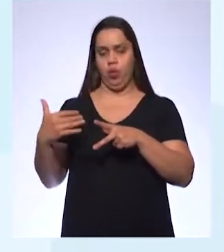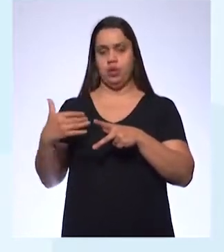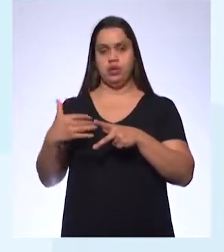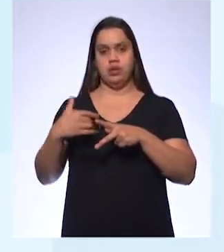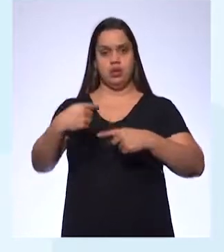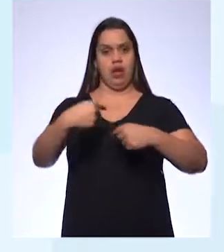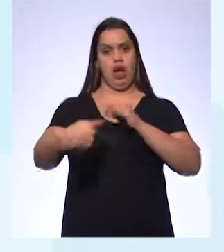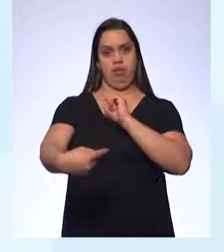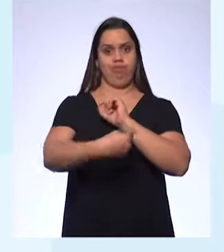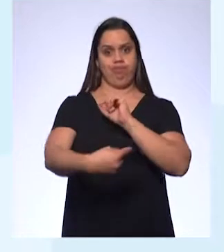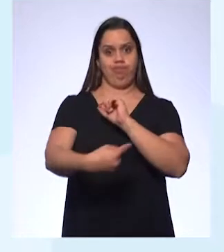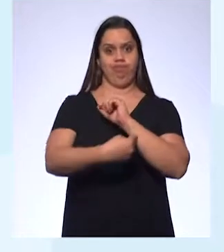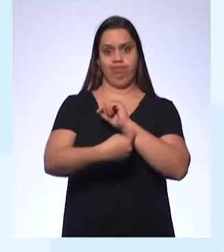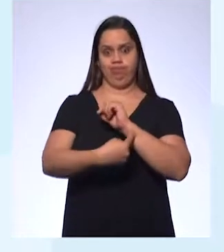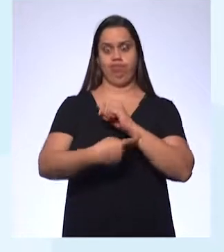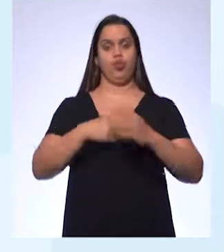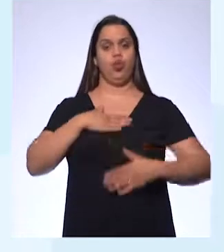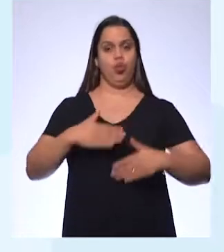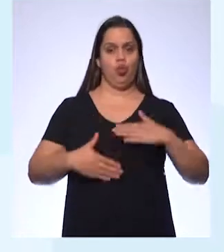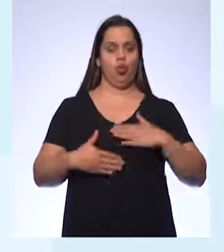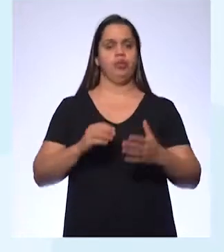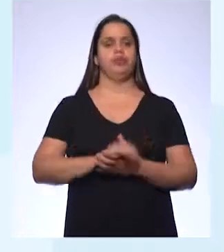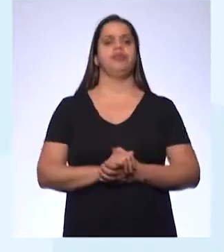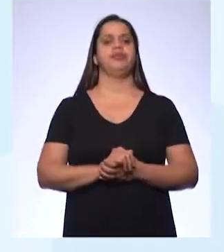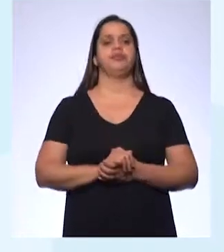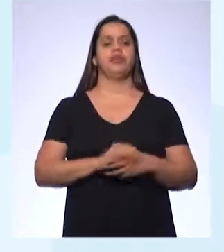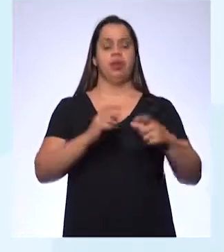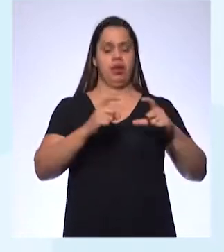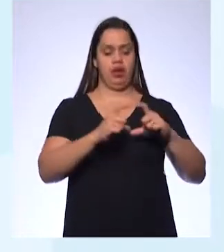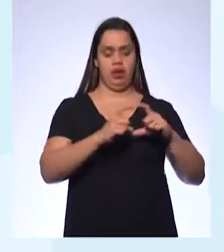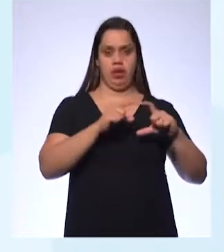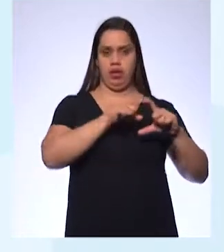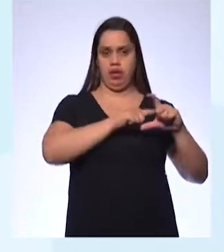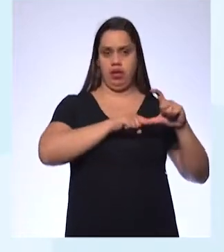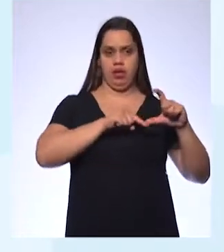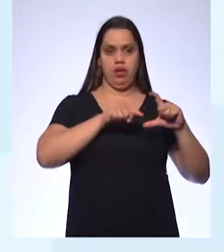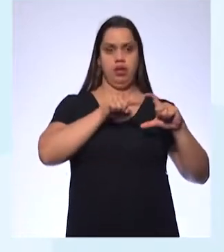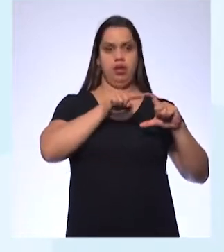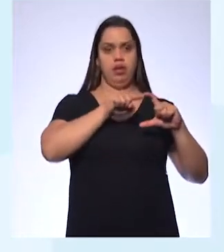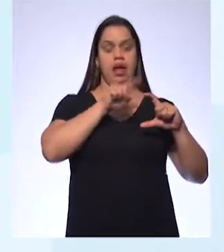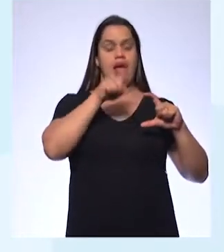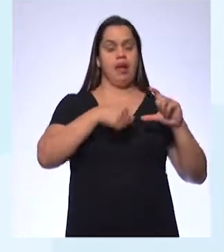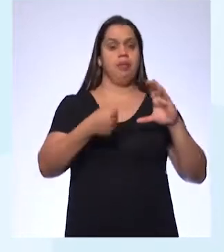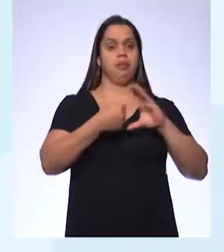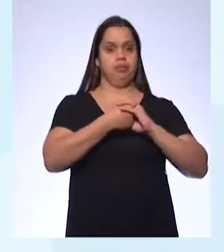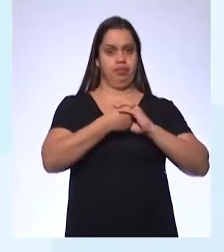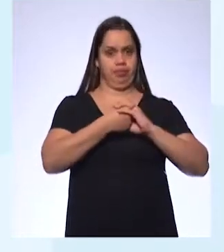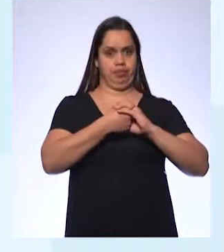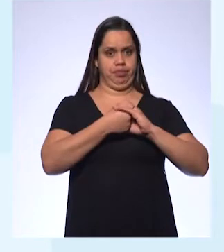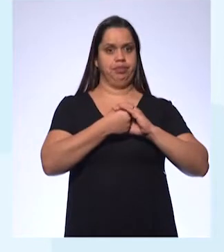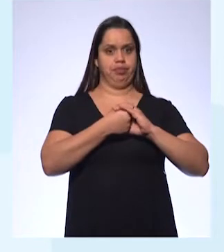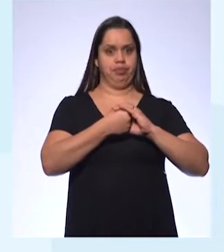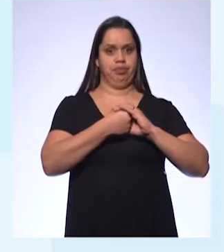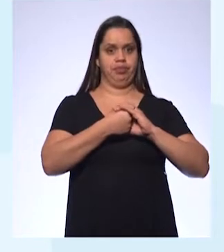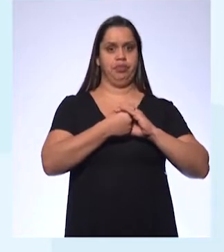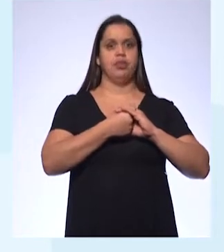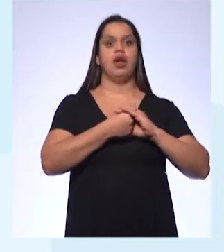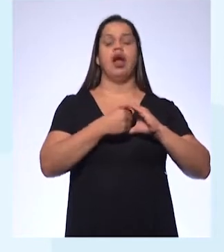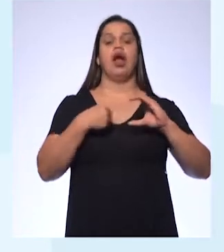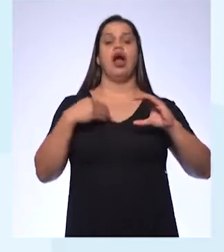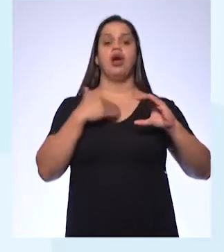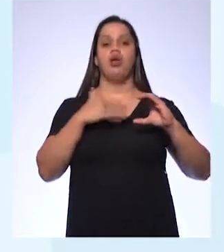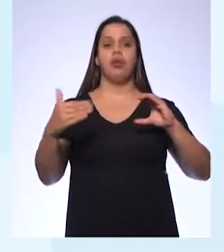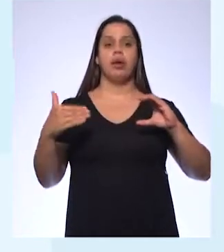corpo. E a elipse aí, essa parte mais circular aí, seria a célula. Ó, ela começa a